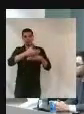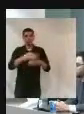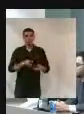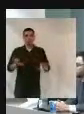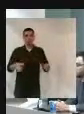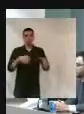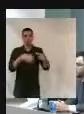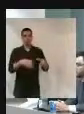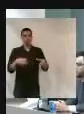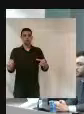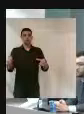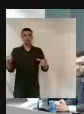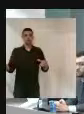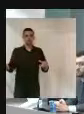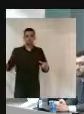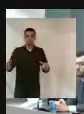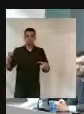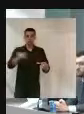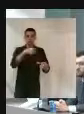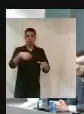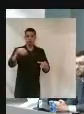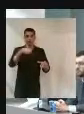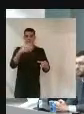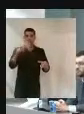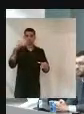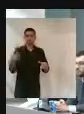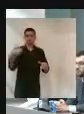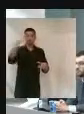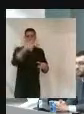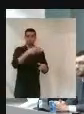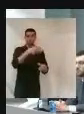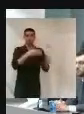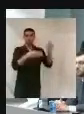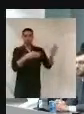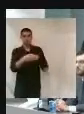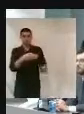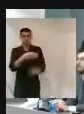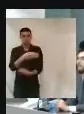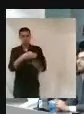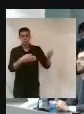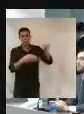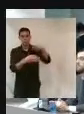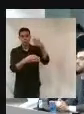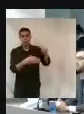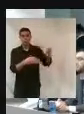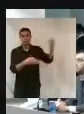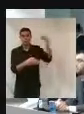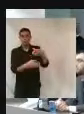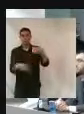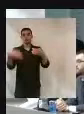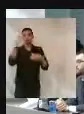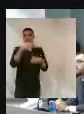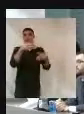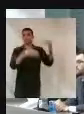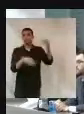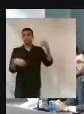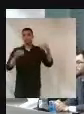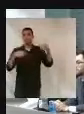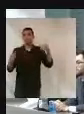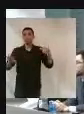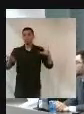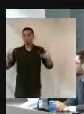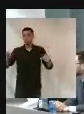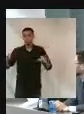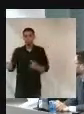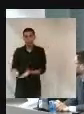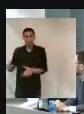de areia, então 25%, 50%, 75%, 100% de areia dentro dos concretos, nós temos uma